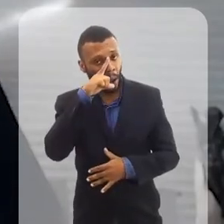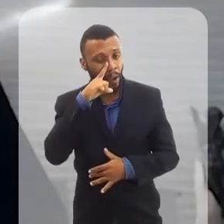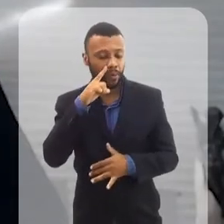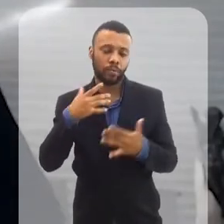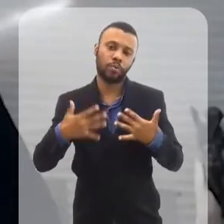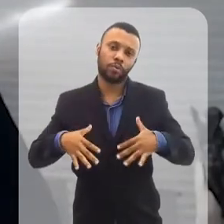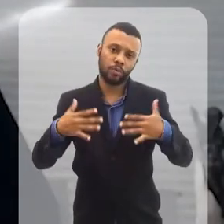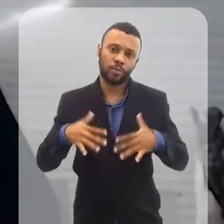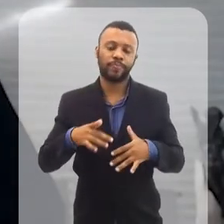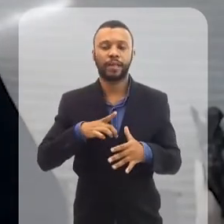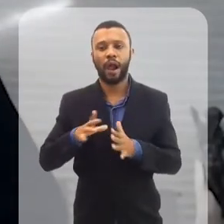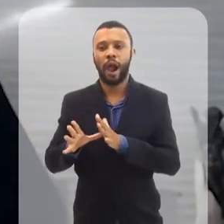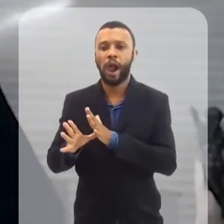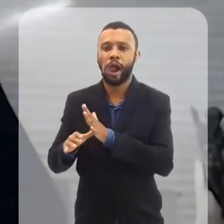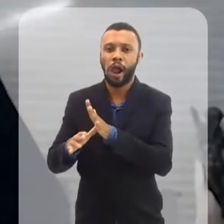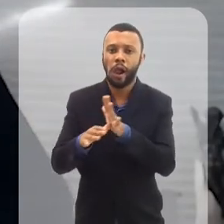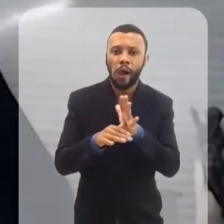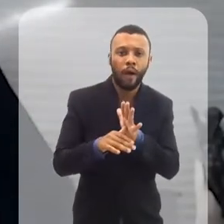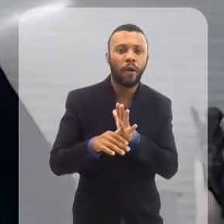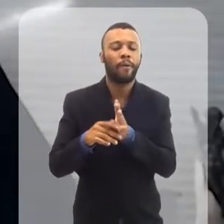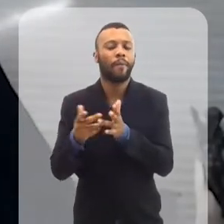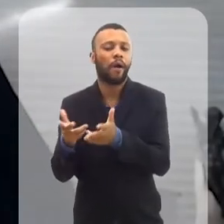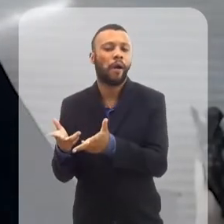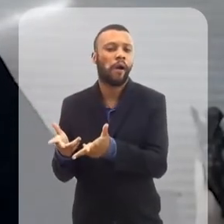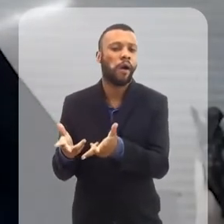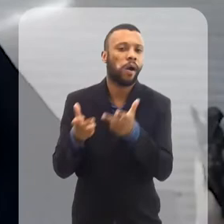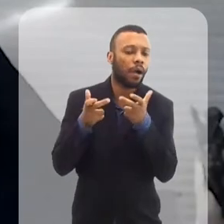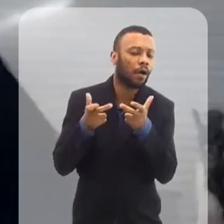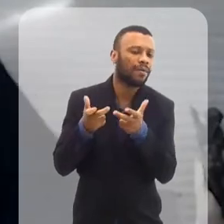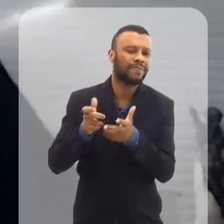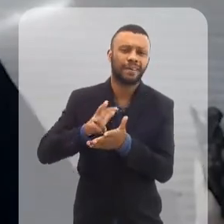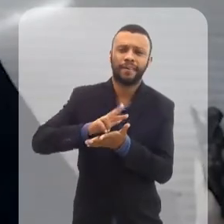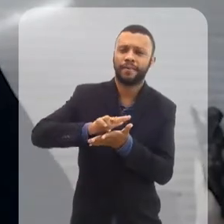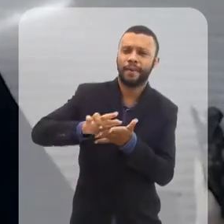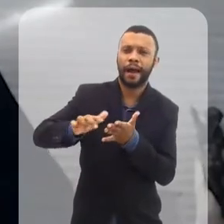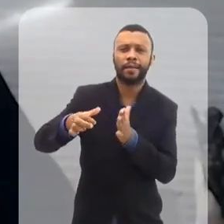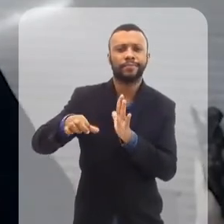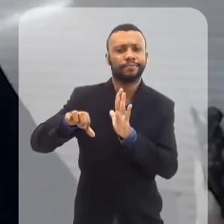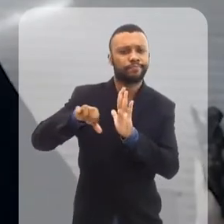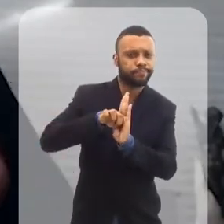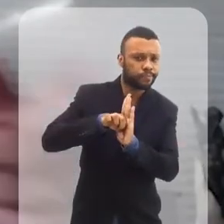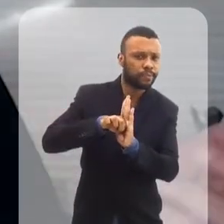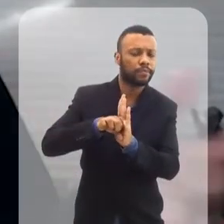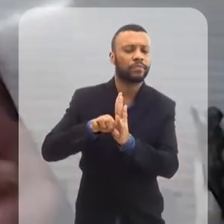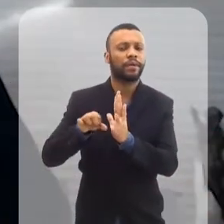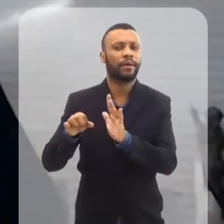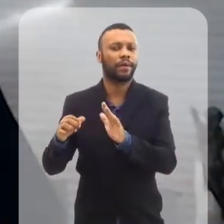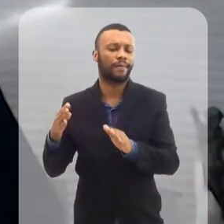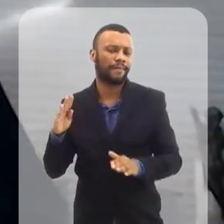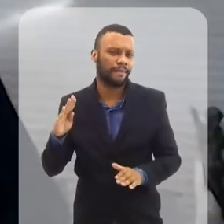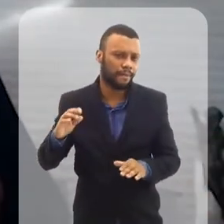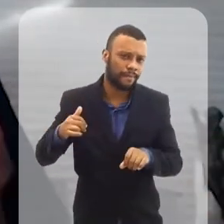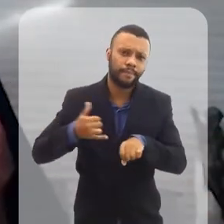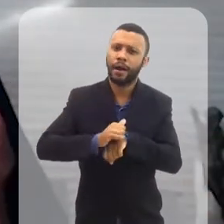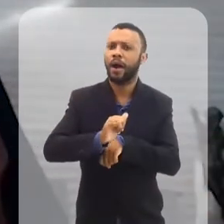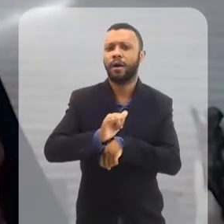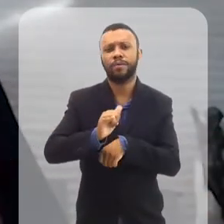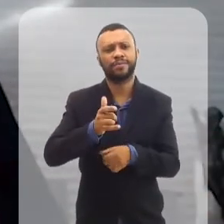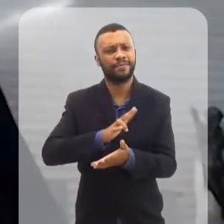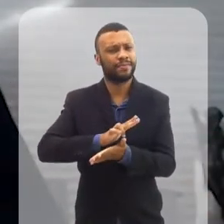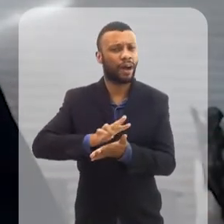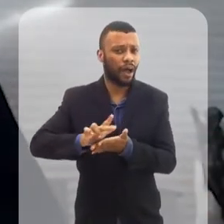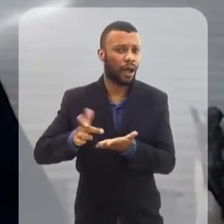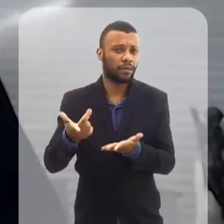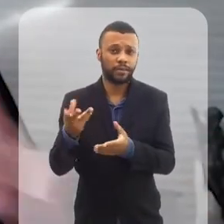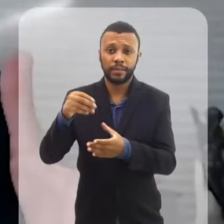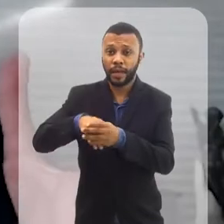grande de haver roubos, estelionatos, uma série de vírus, uma série de fraudes